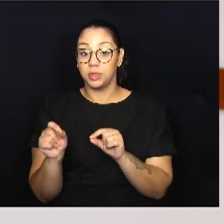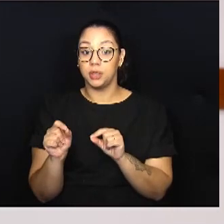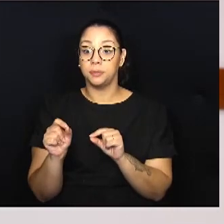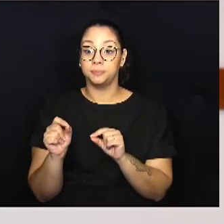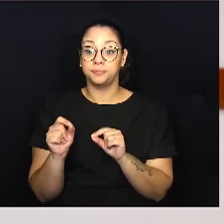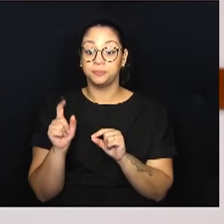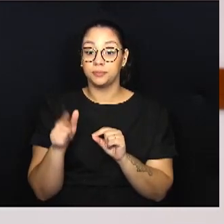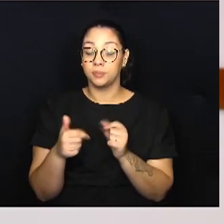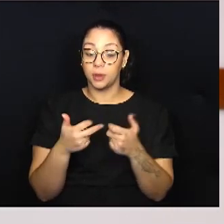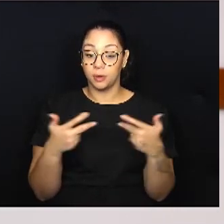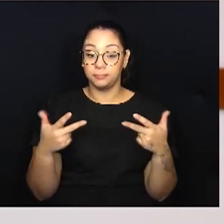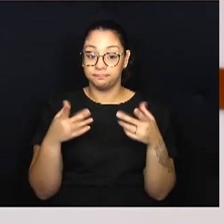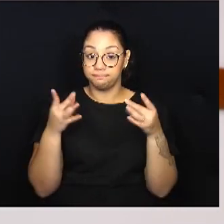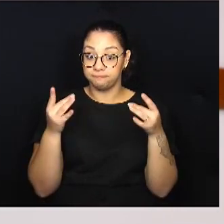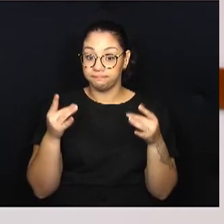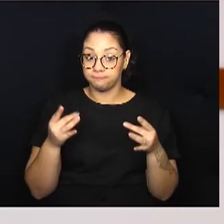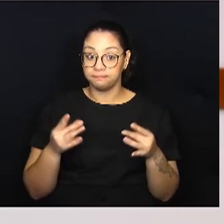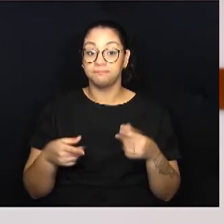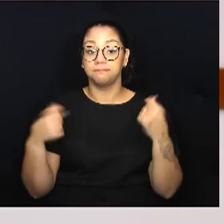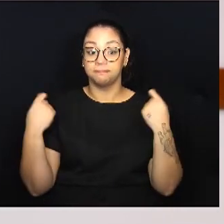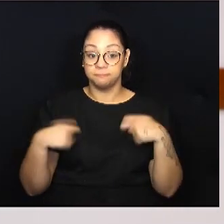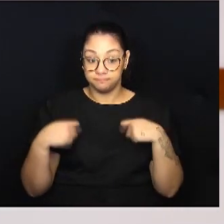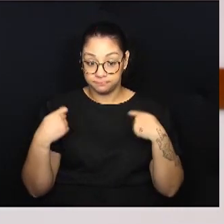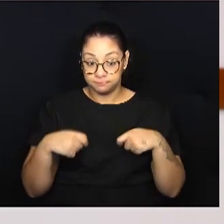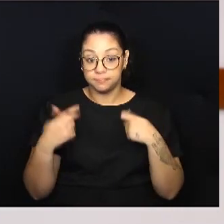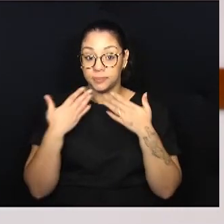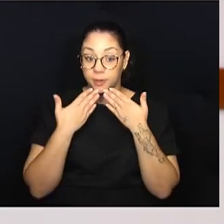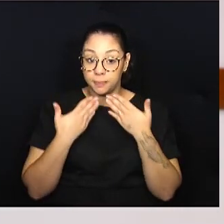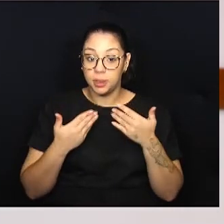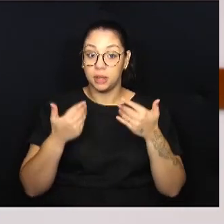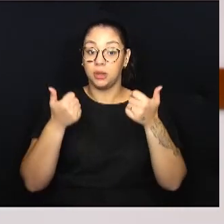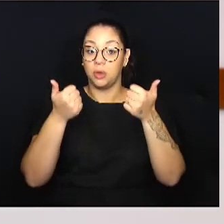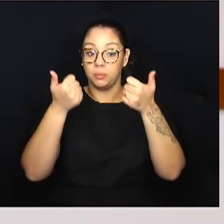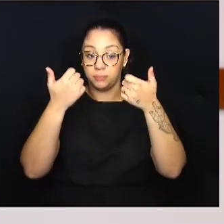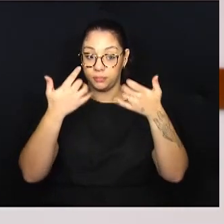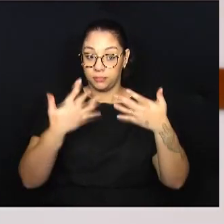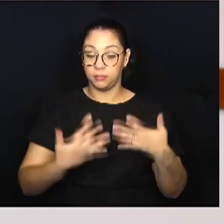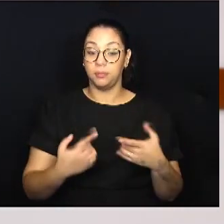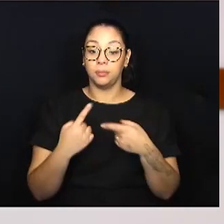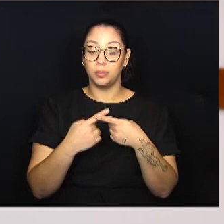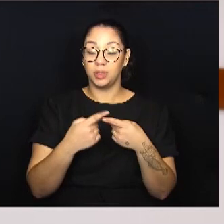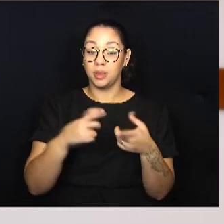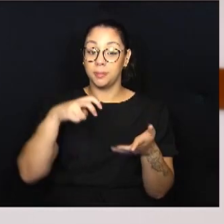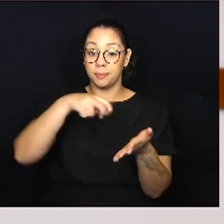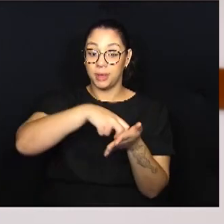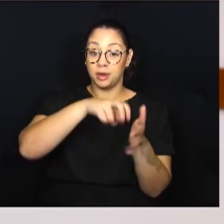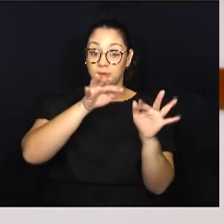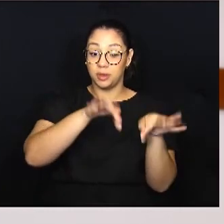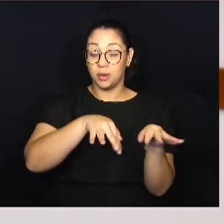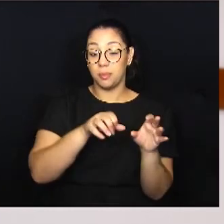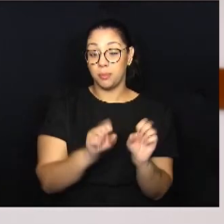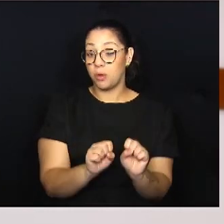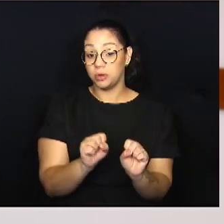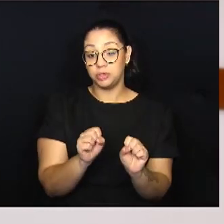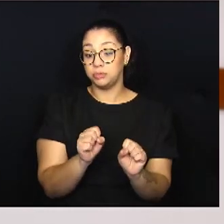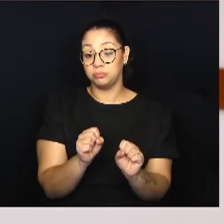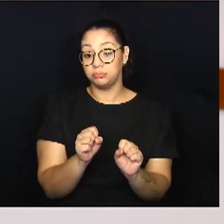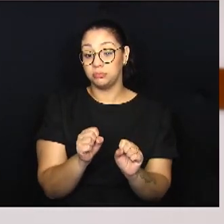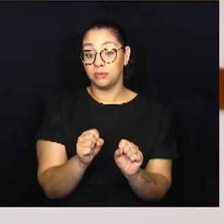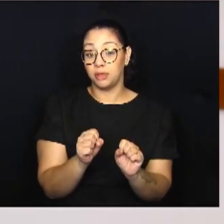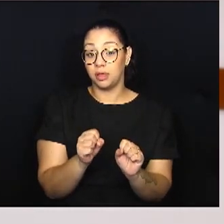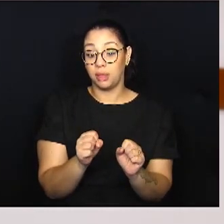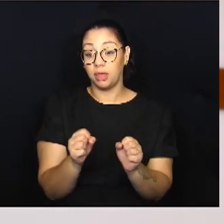são pontos que precisam aí ser melhores trabalhados, porque a pena no final pode ser que não seja